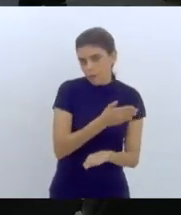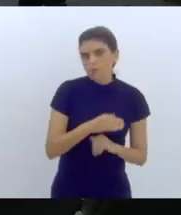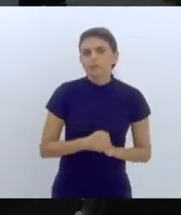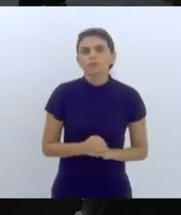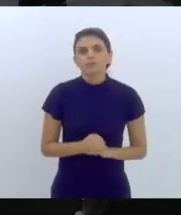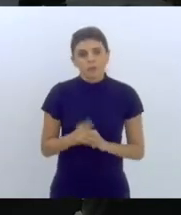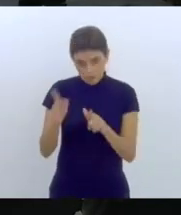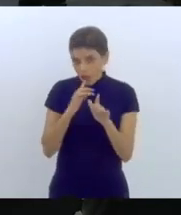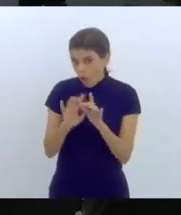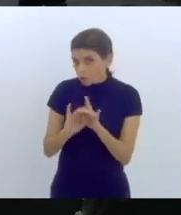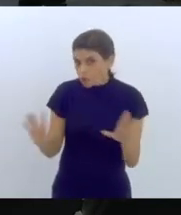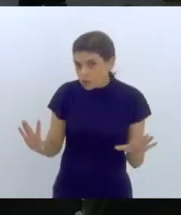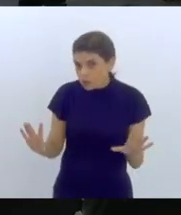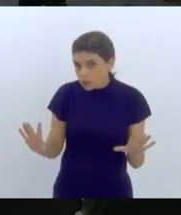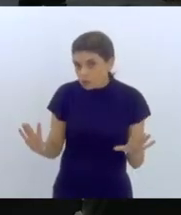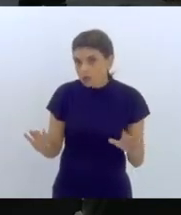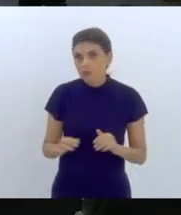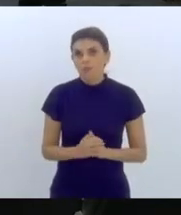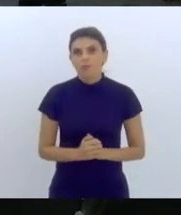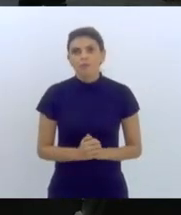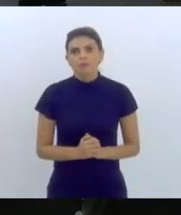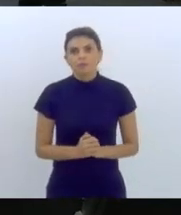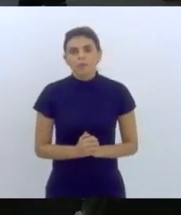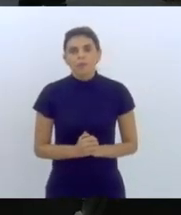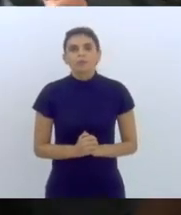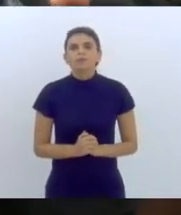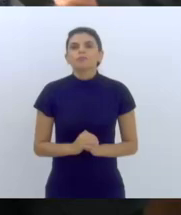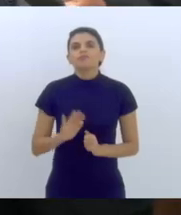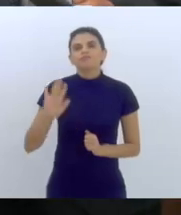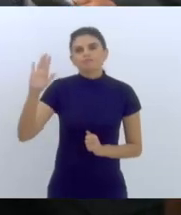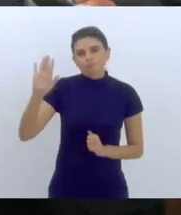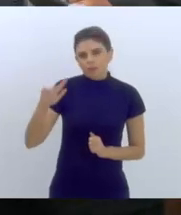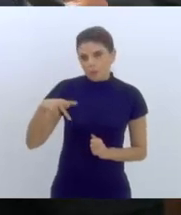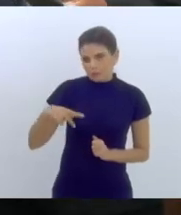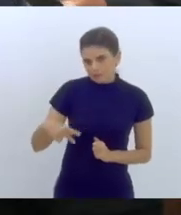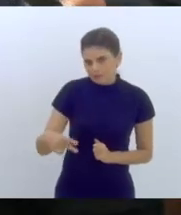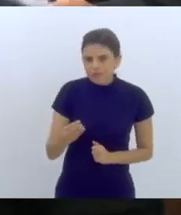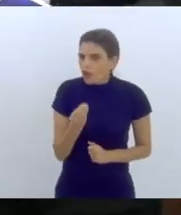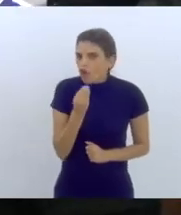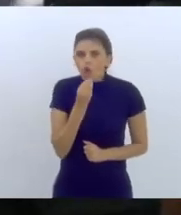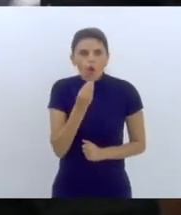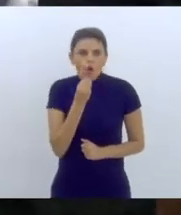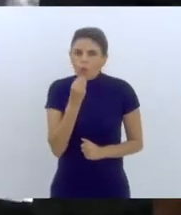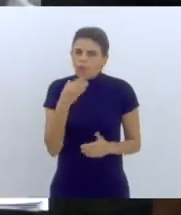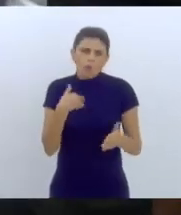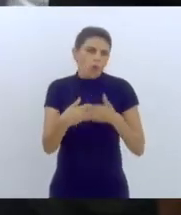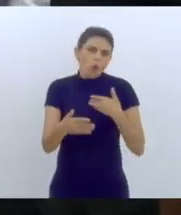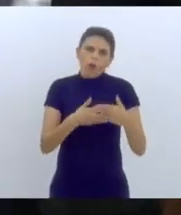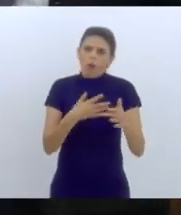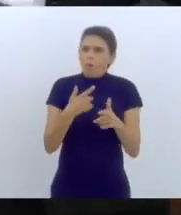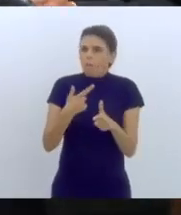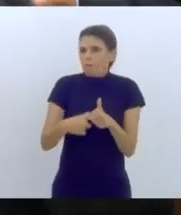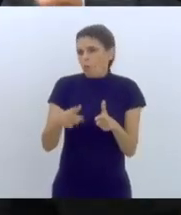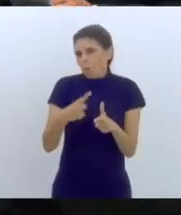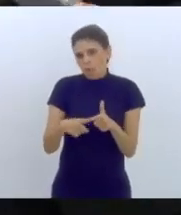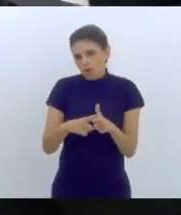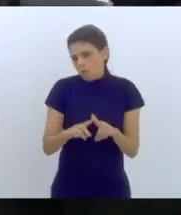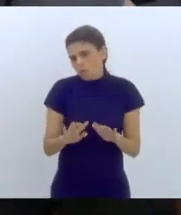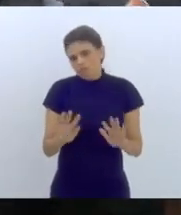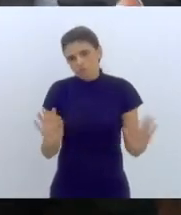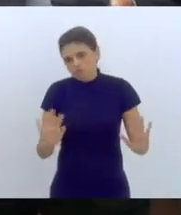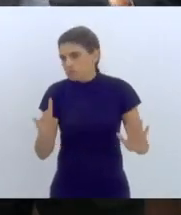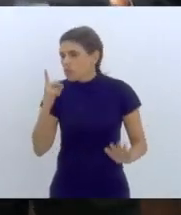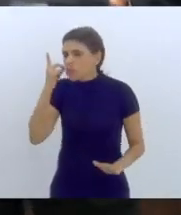Vossa Excelência autoriza? Obrigada. Senhora presidente, por óbvio que não há qualquer problema, e